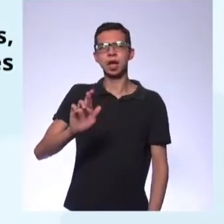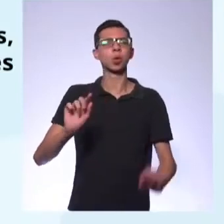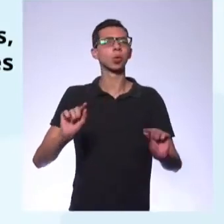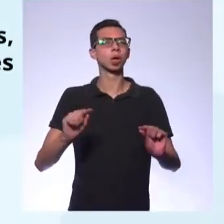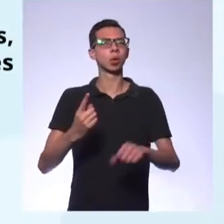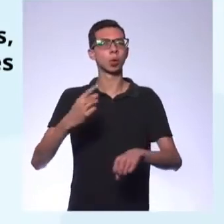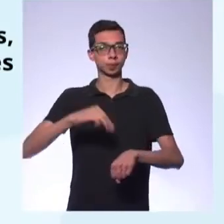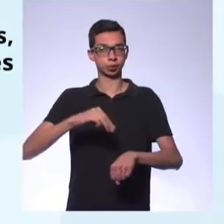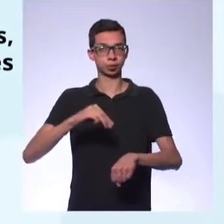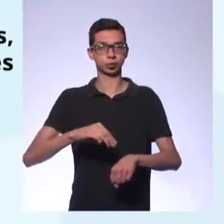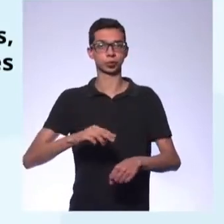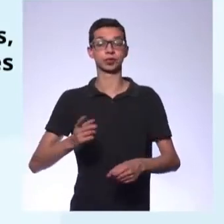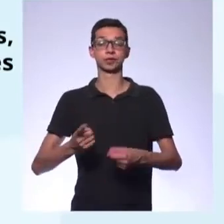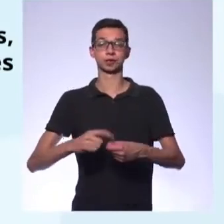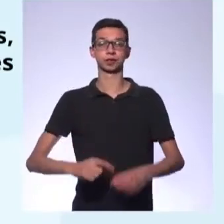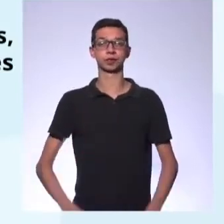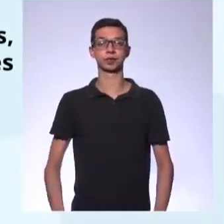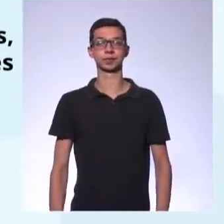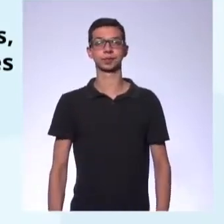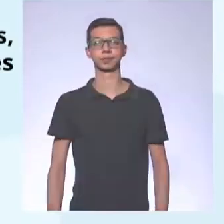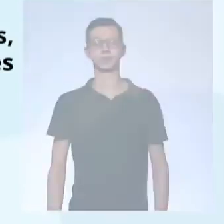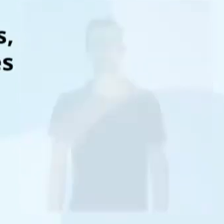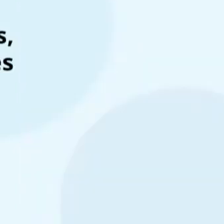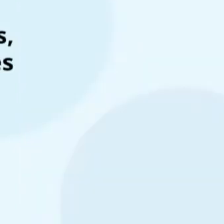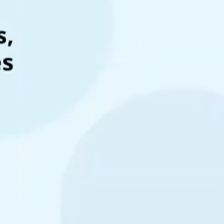e já voltamos.